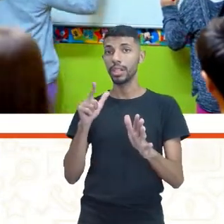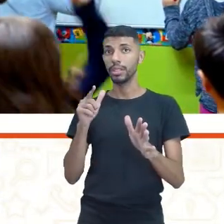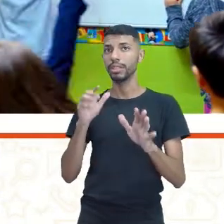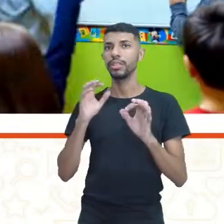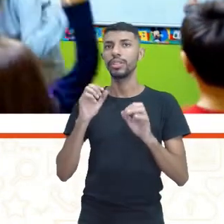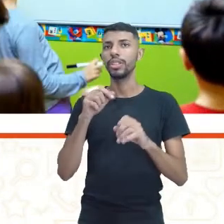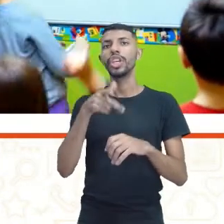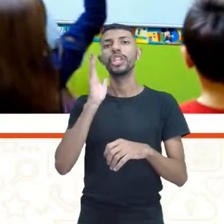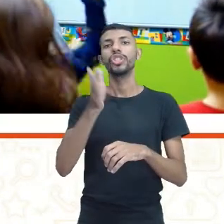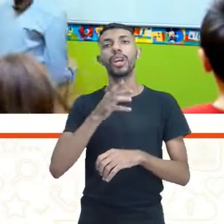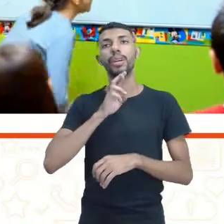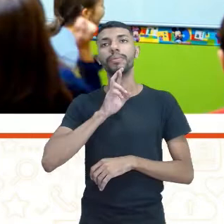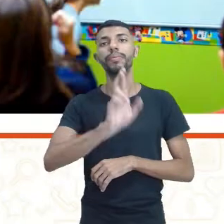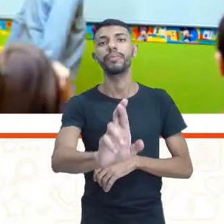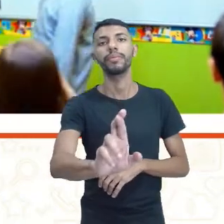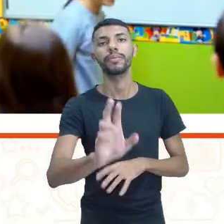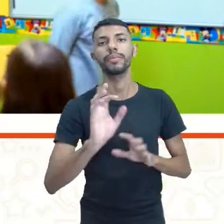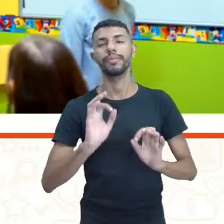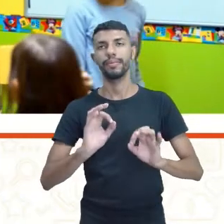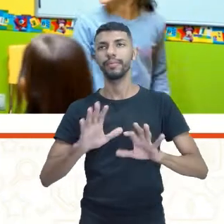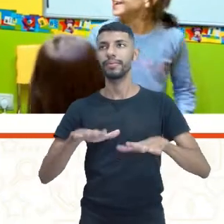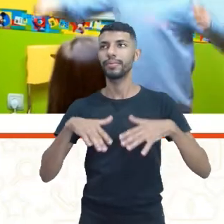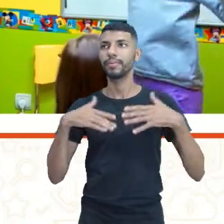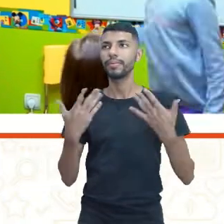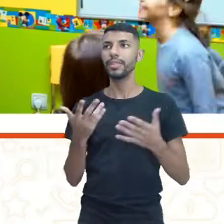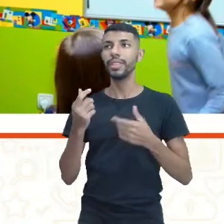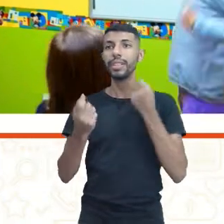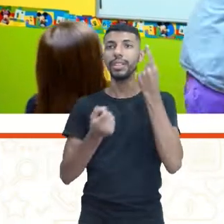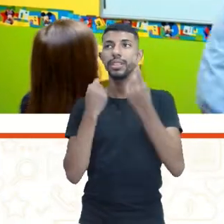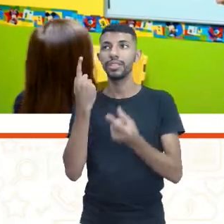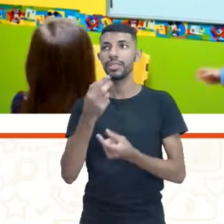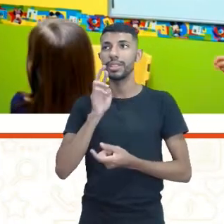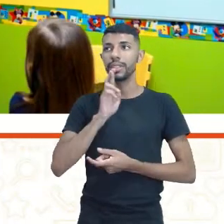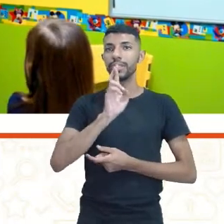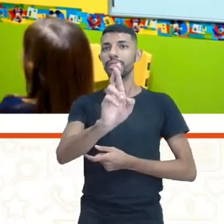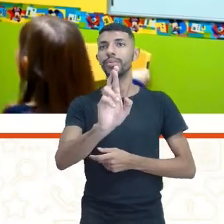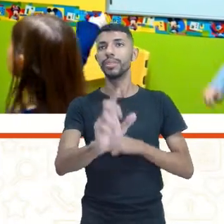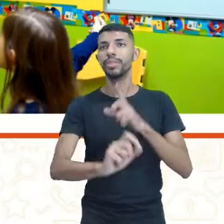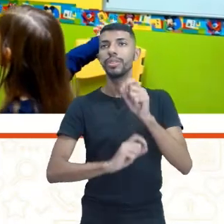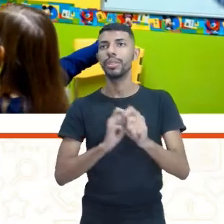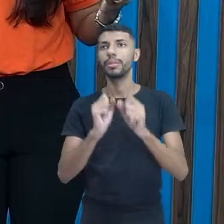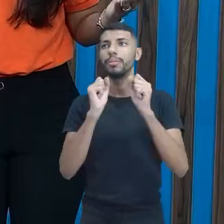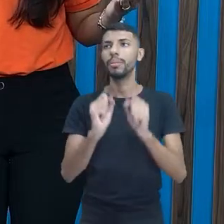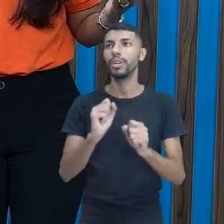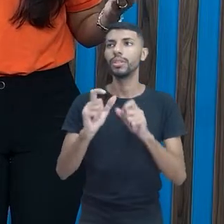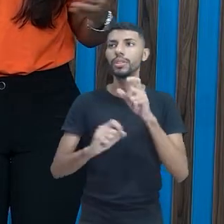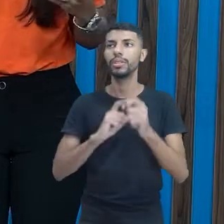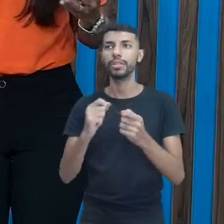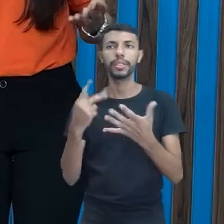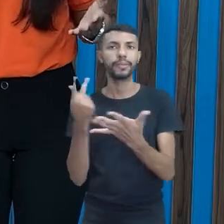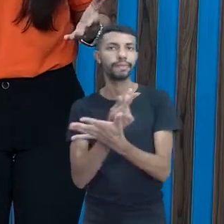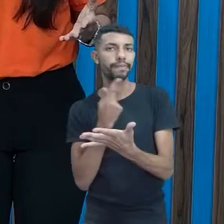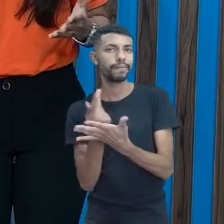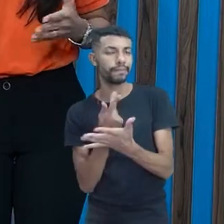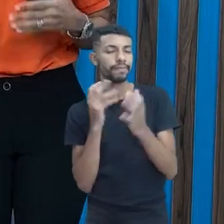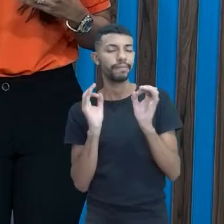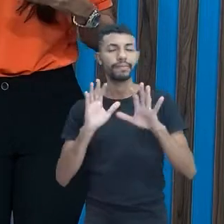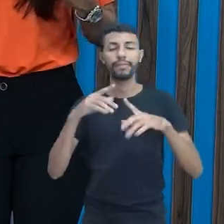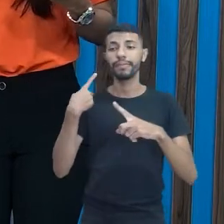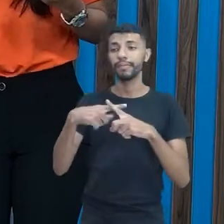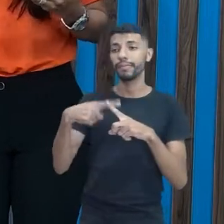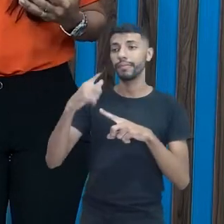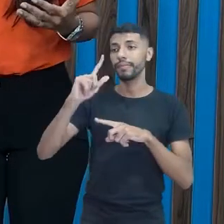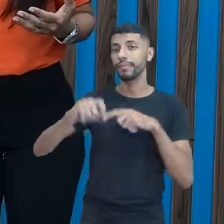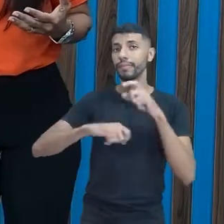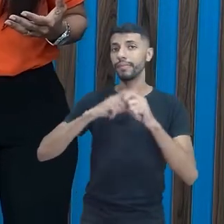eles já estão dando uma resposta, e às vezes a resposta, obviamente, pode ser que aconteça errada, né? Porque